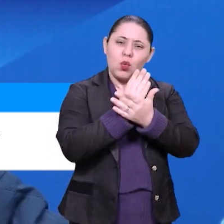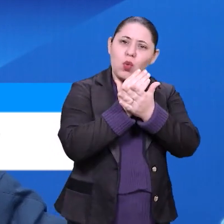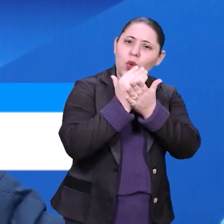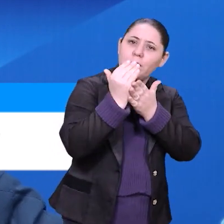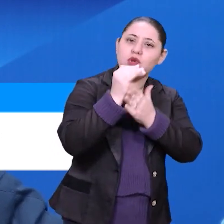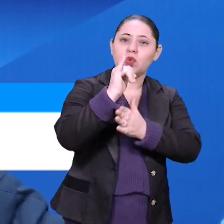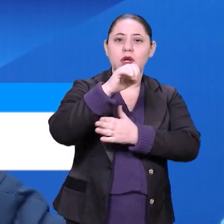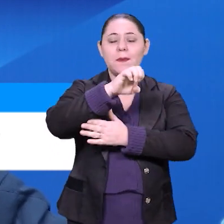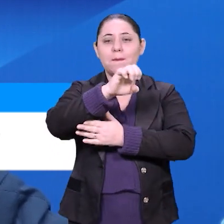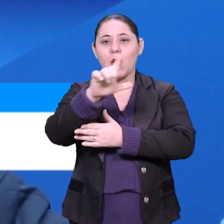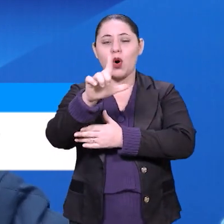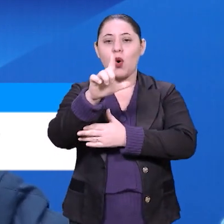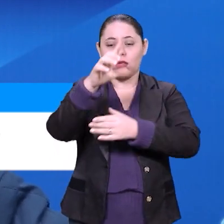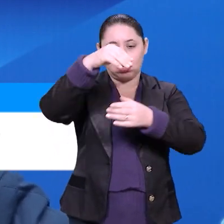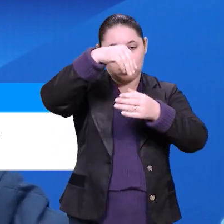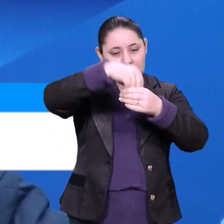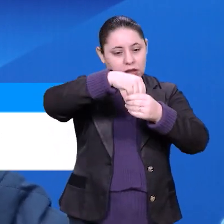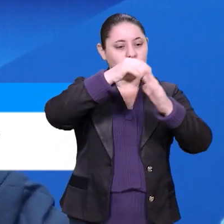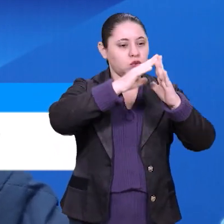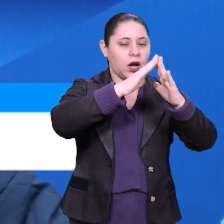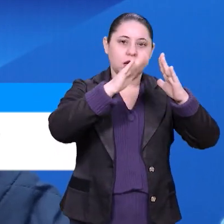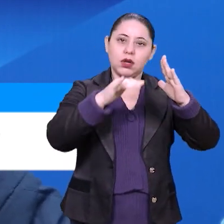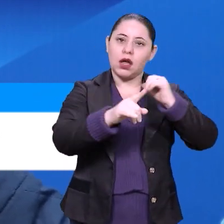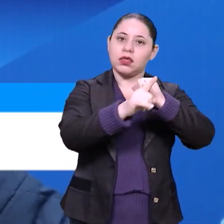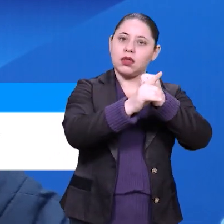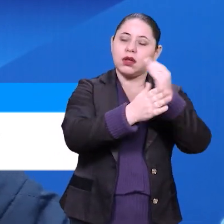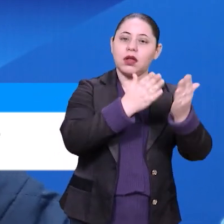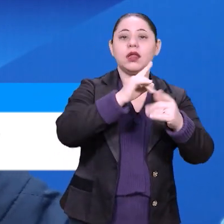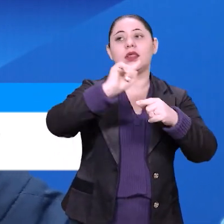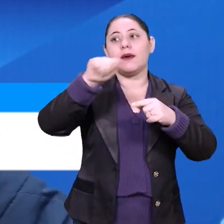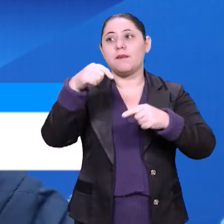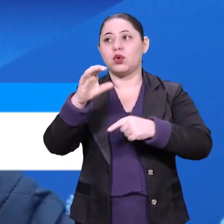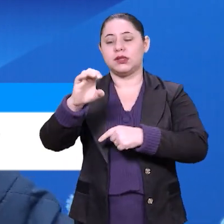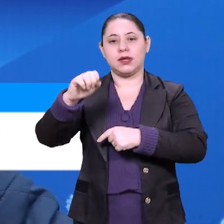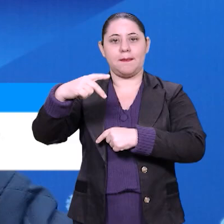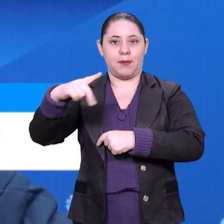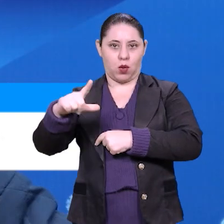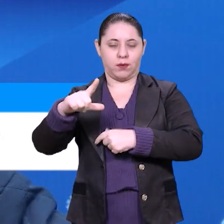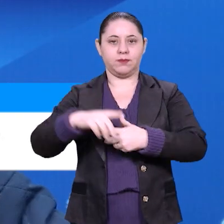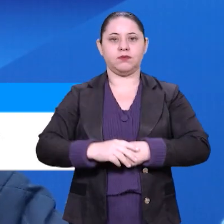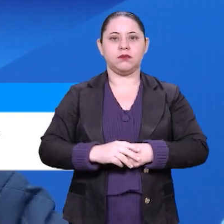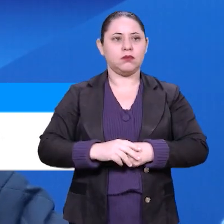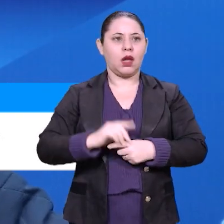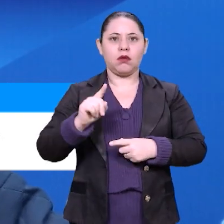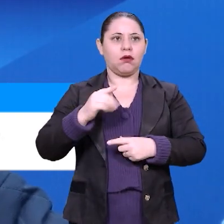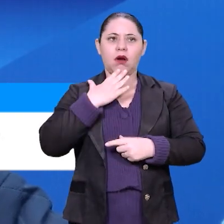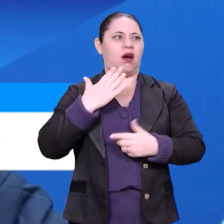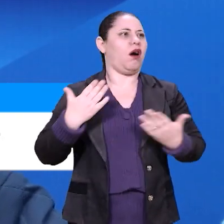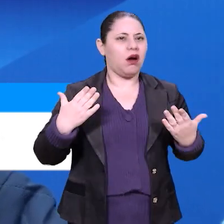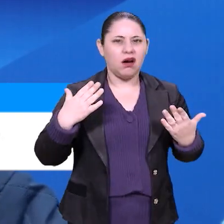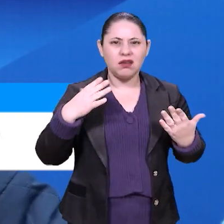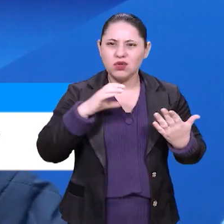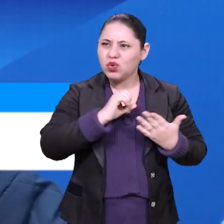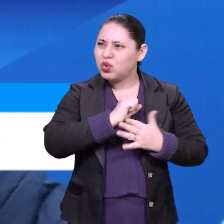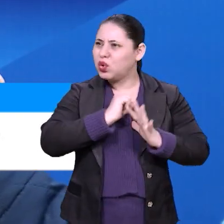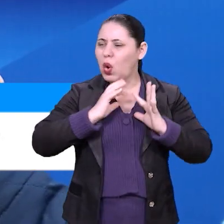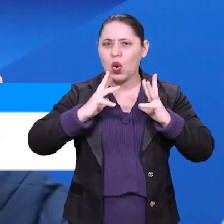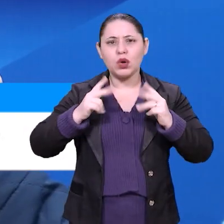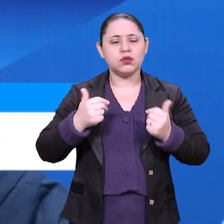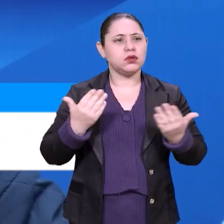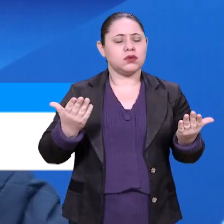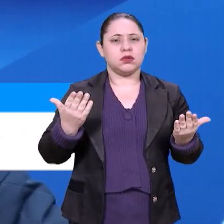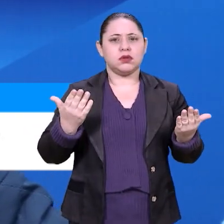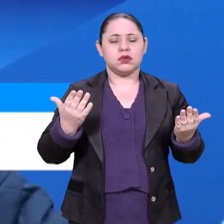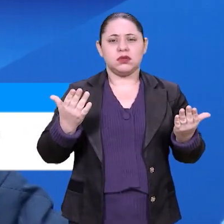ali o IMOL dentro da Casa da Mulher Brasileira e depois no CEPOL. E, de repente, para surpresa de todos